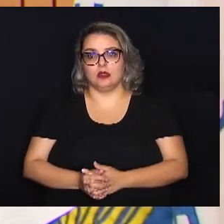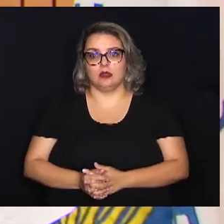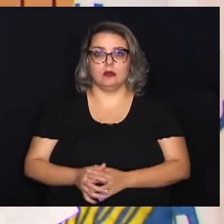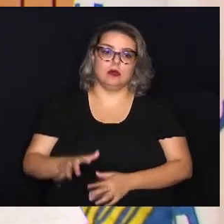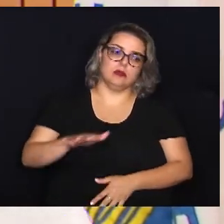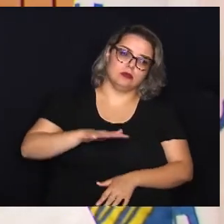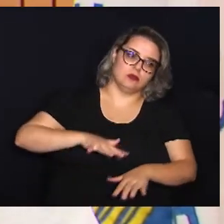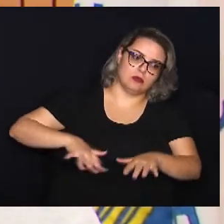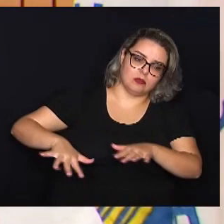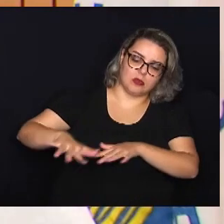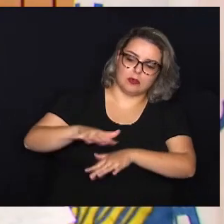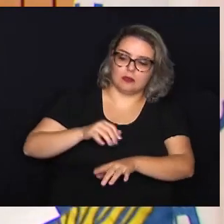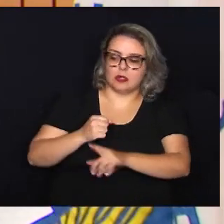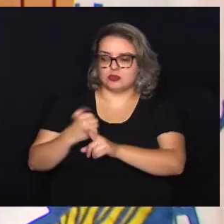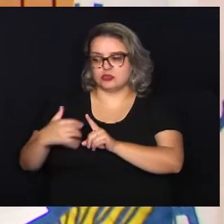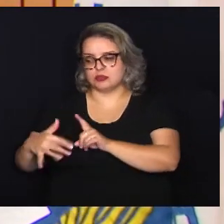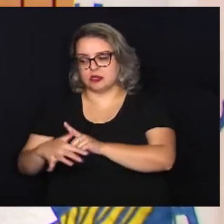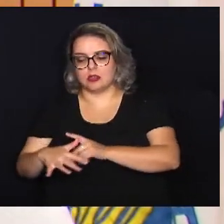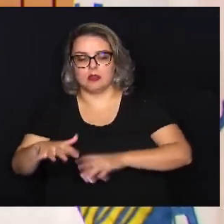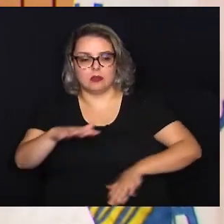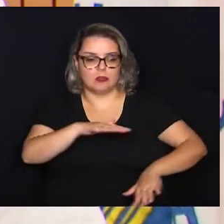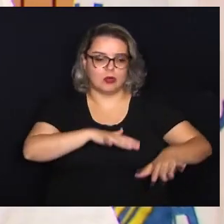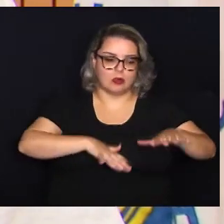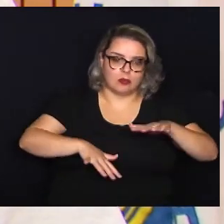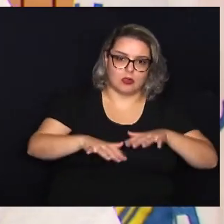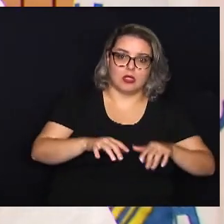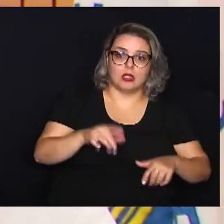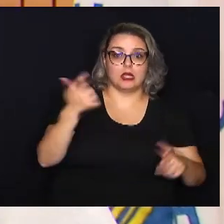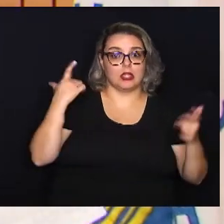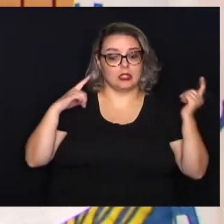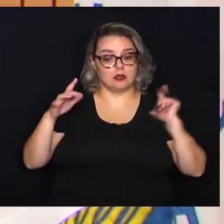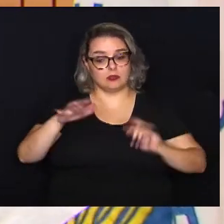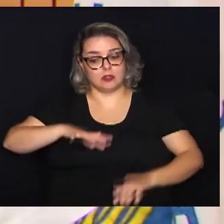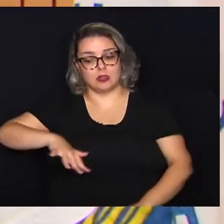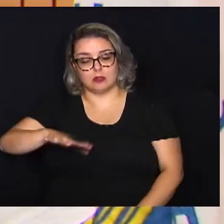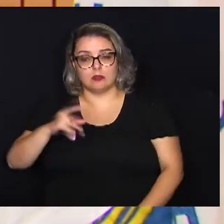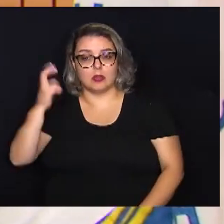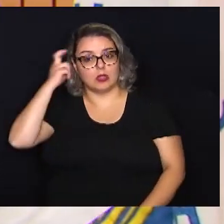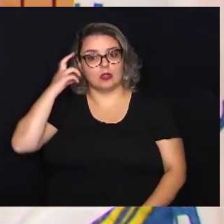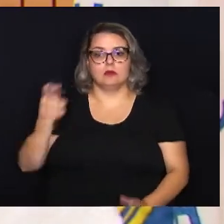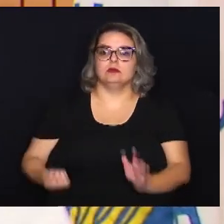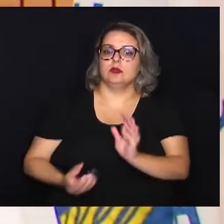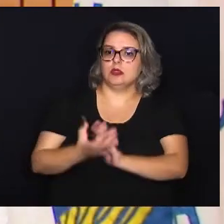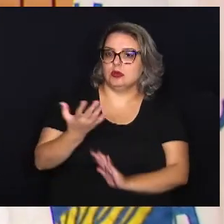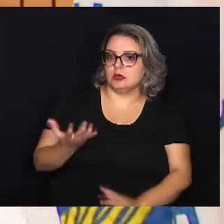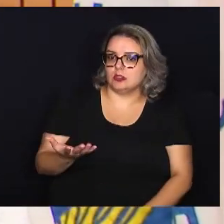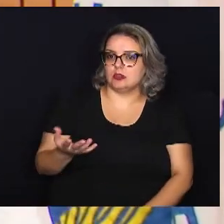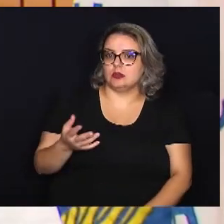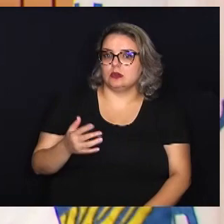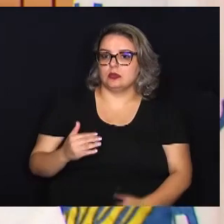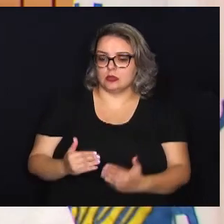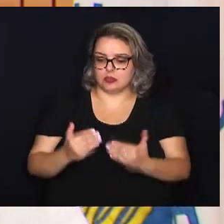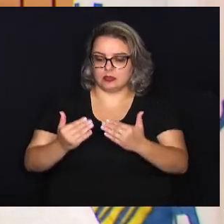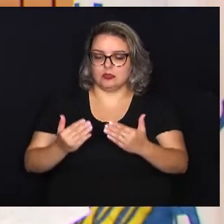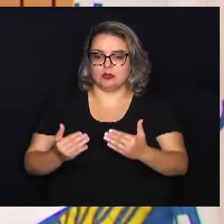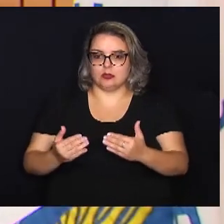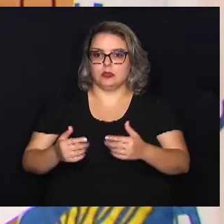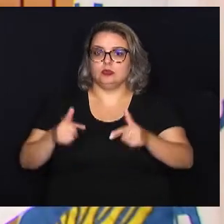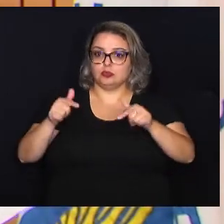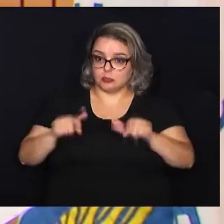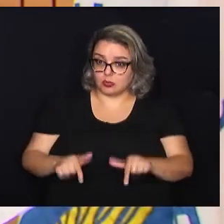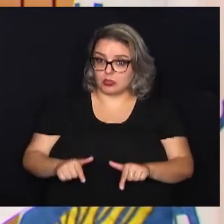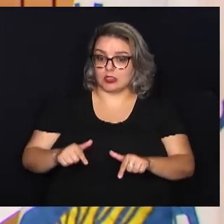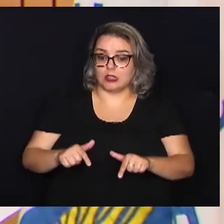ação social ora para ação de lazer ora para ação cultural e cabora se constituindo inclusive do ponto de vista físico então